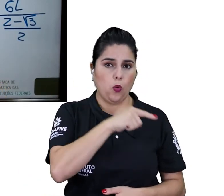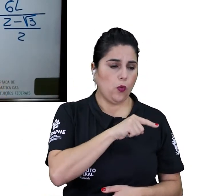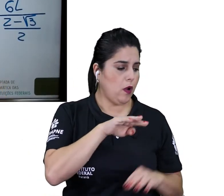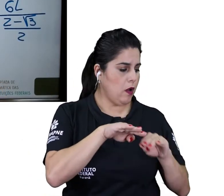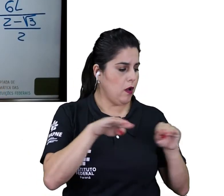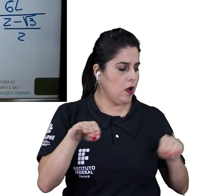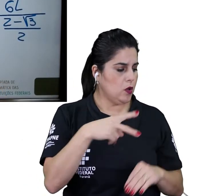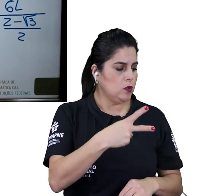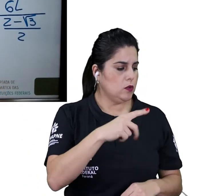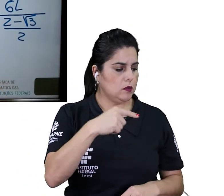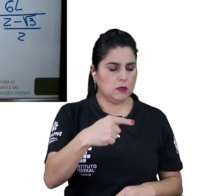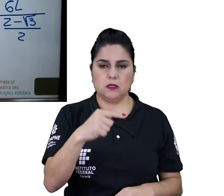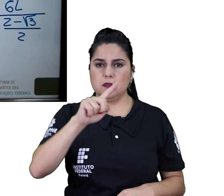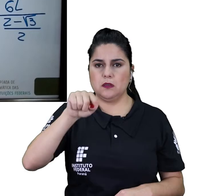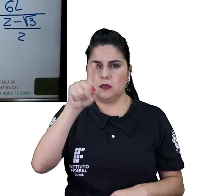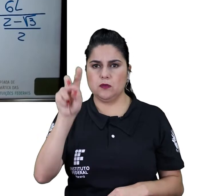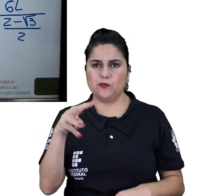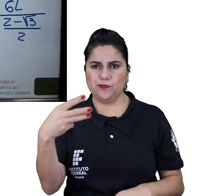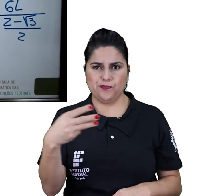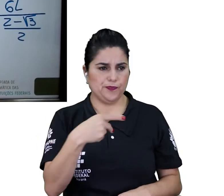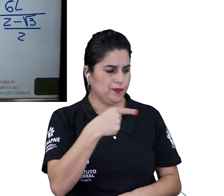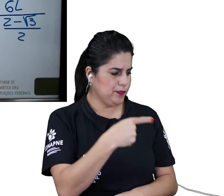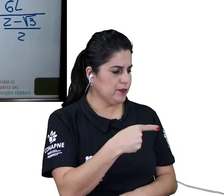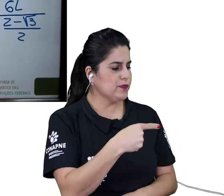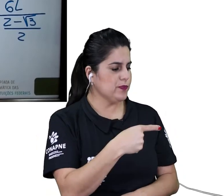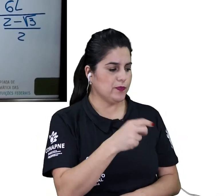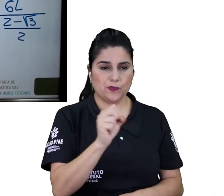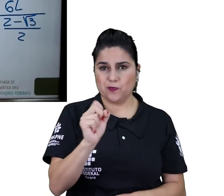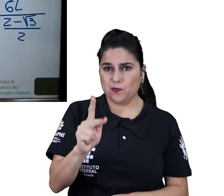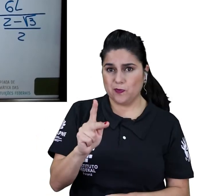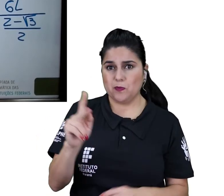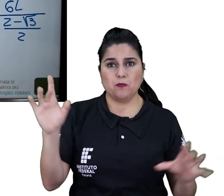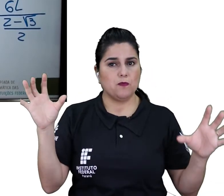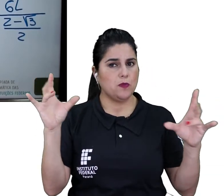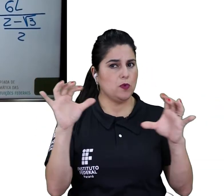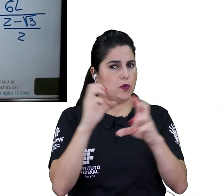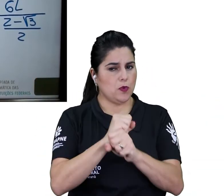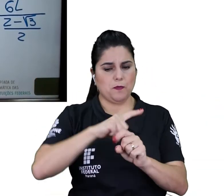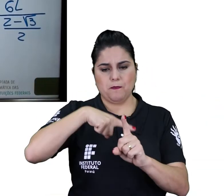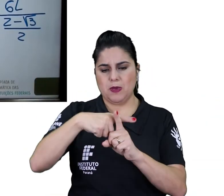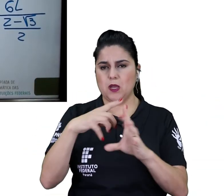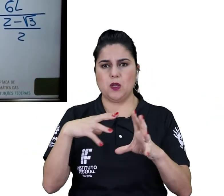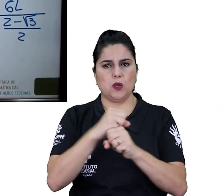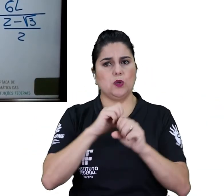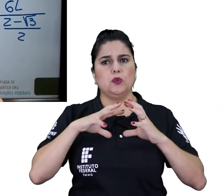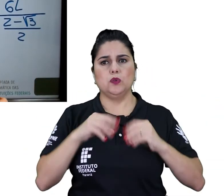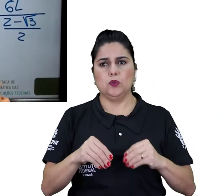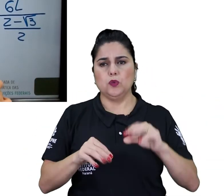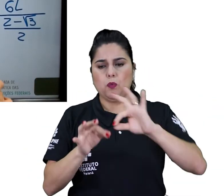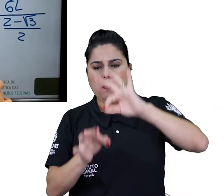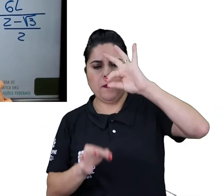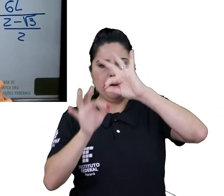sobre 2 menos raiz de 3. Tá aí então a soma de todos os perímetros